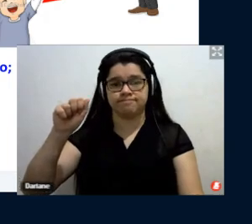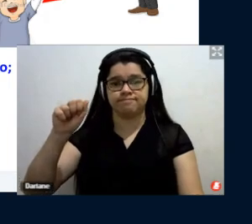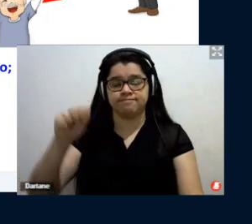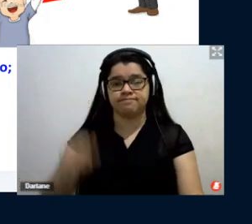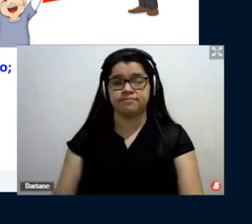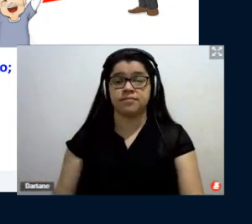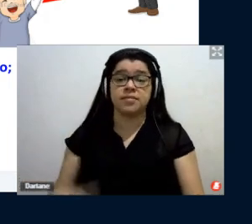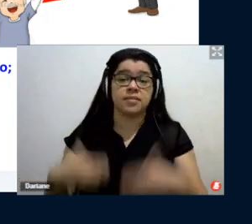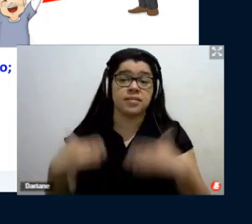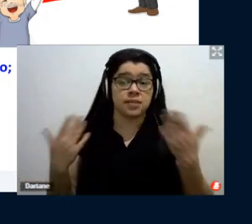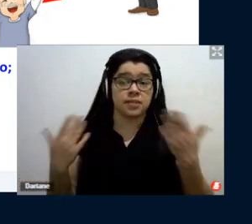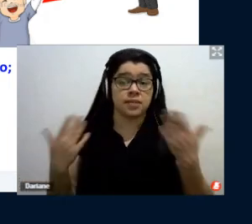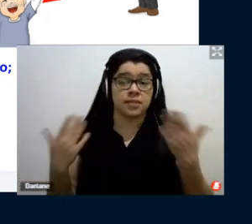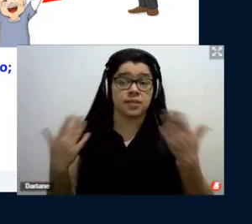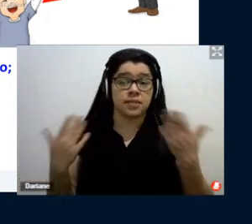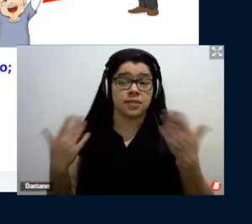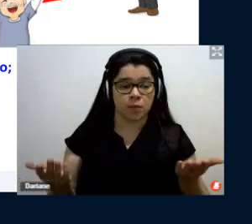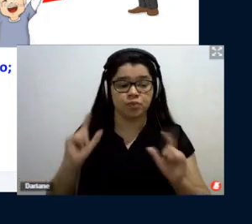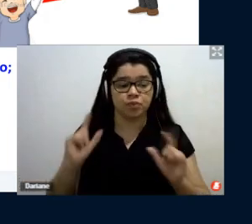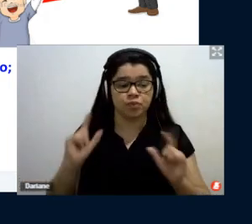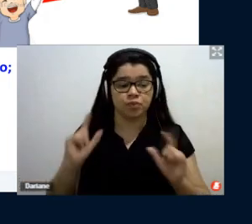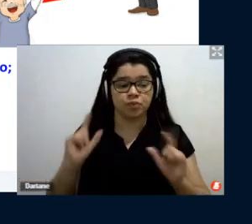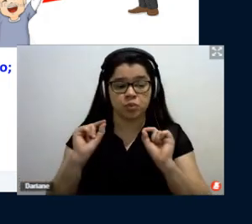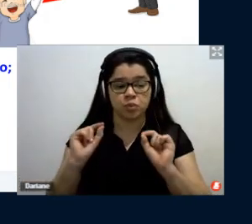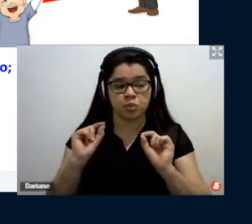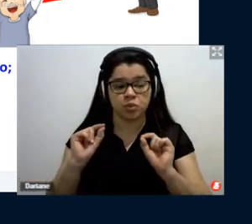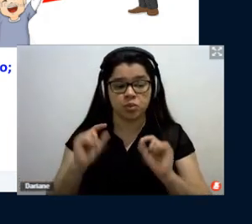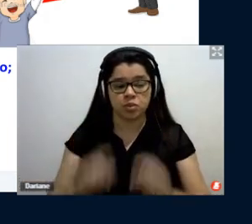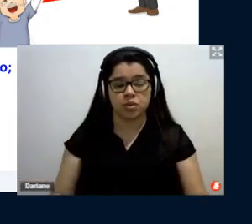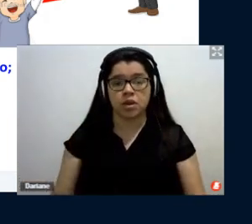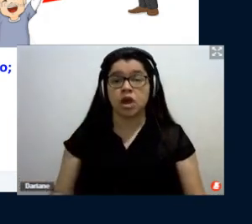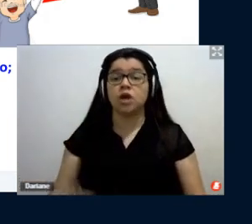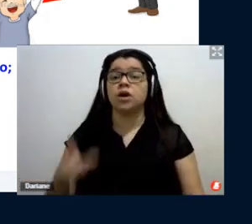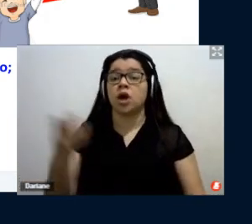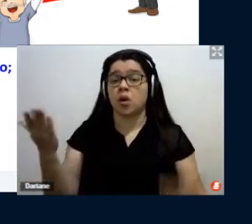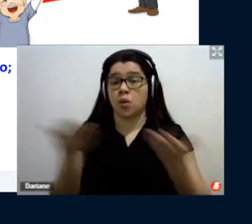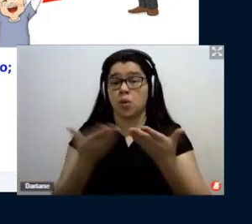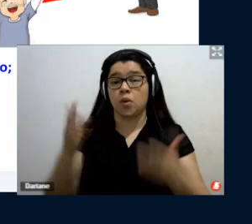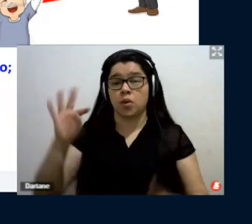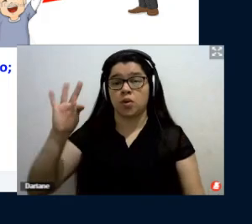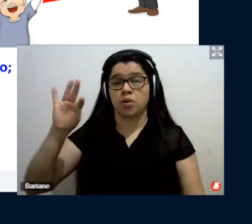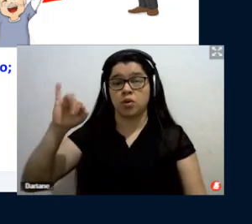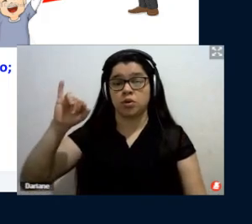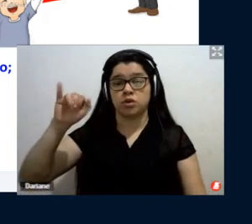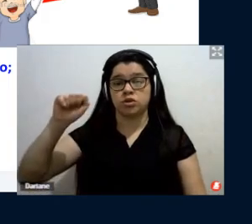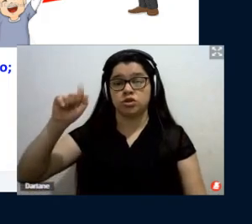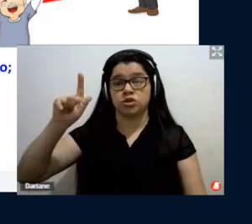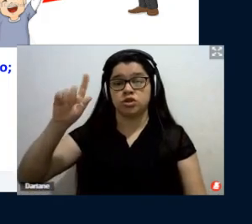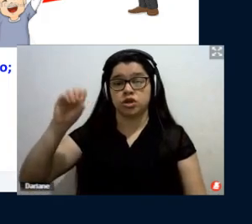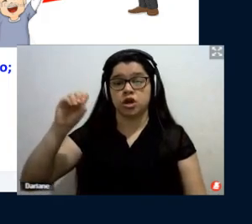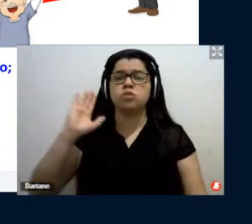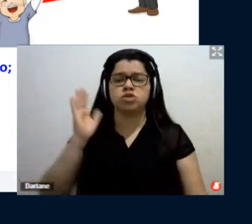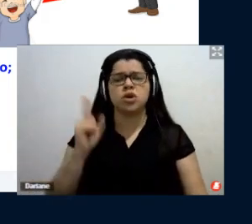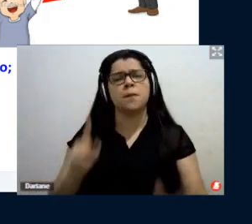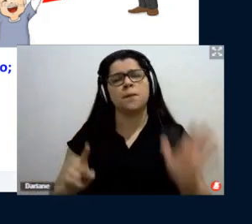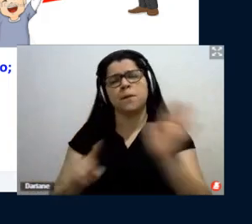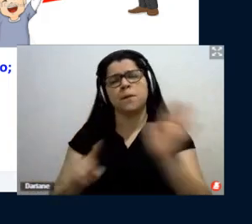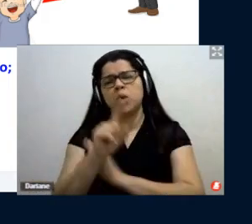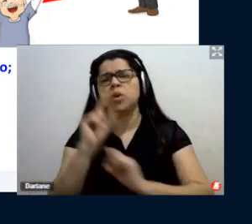Locução, o Tiago já perguntou na aula, o que é locução,